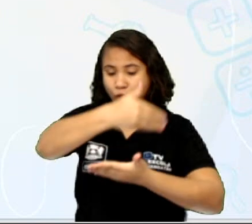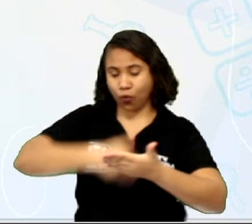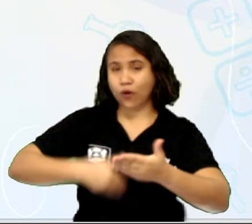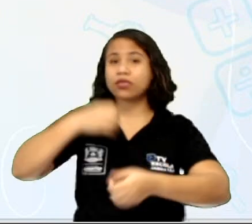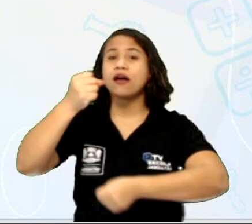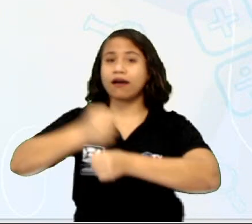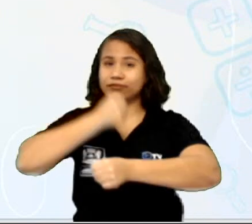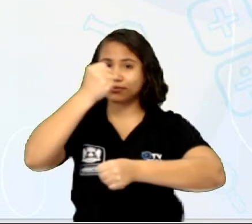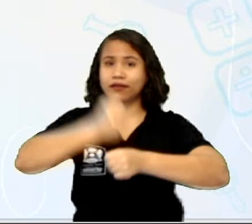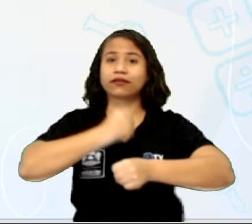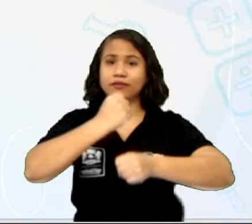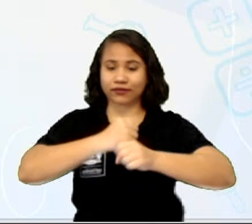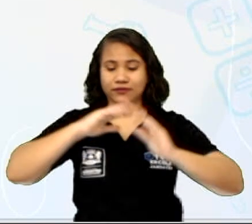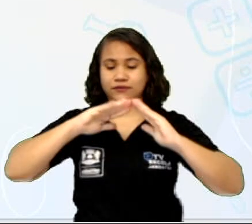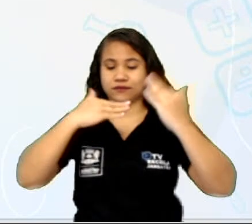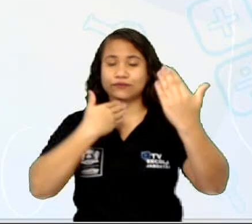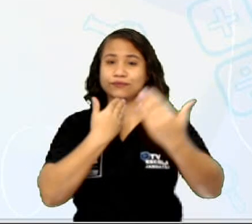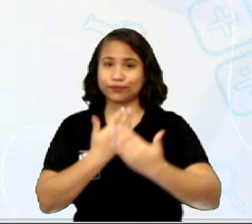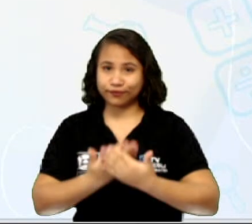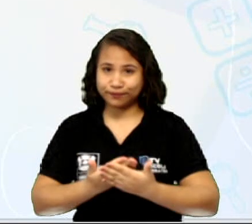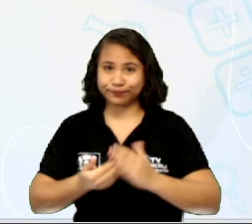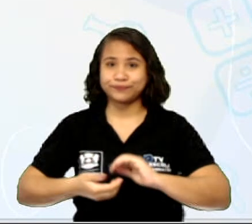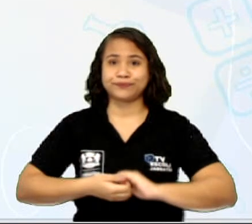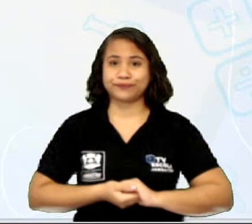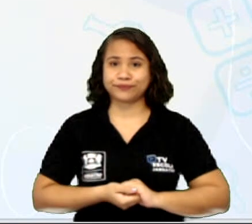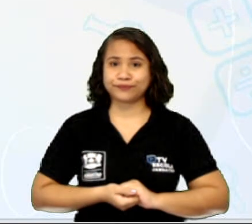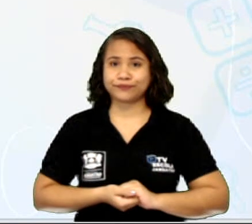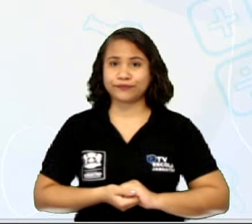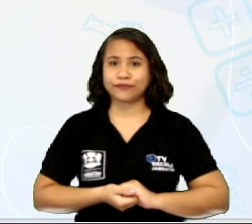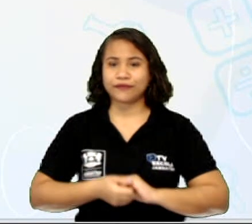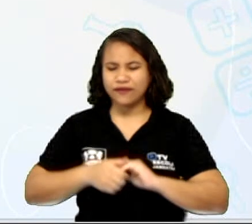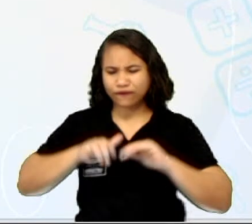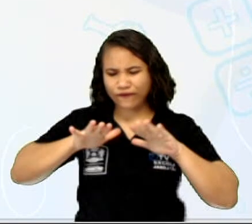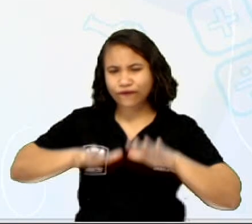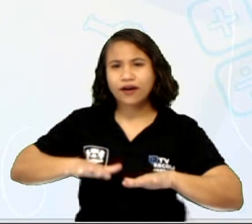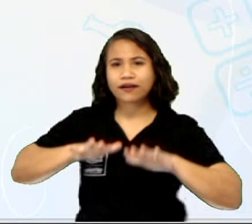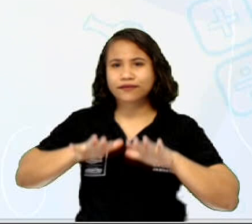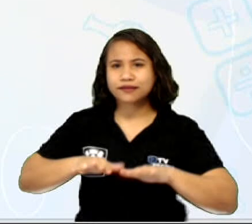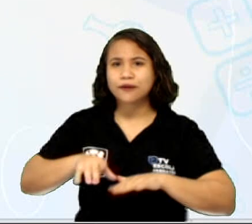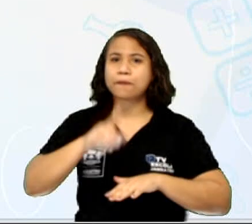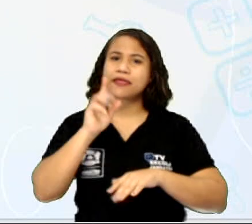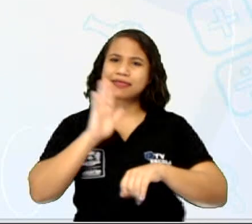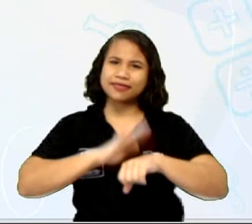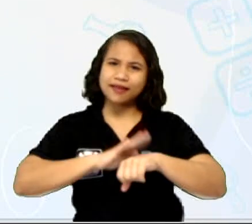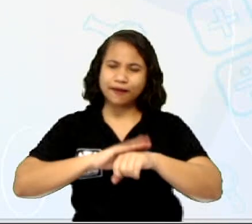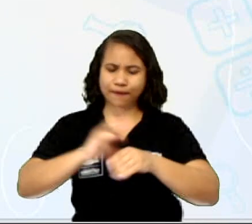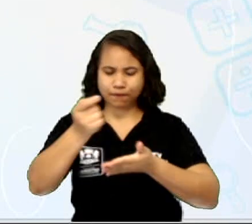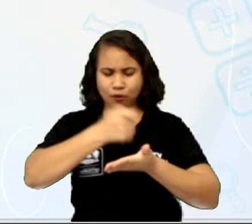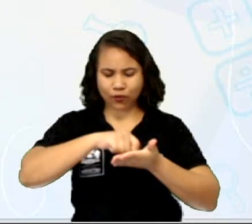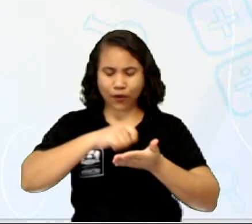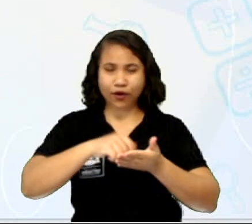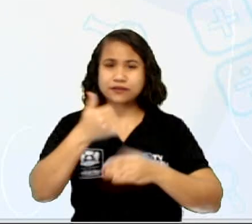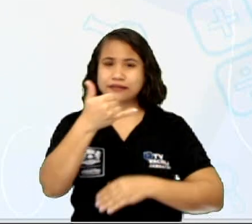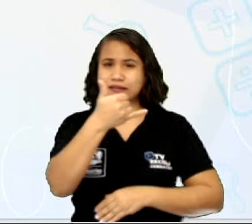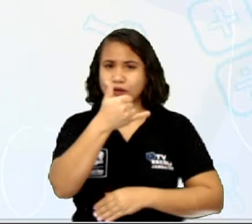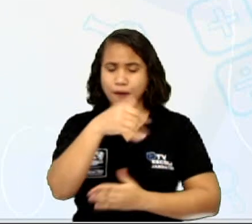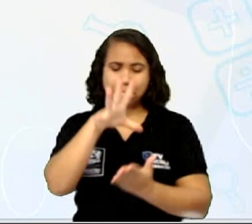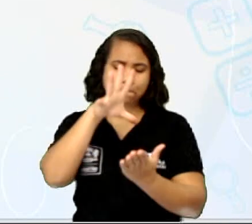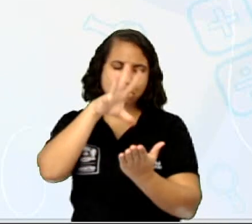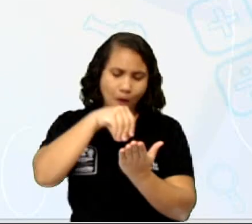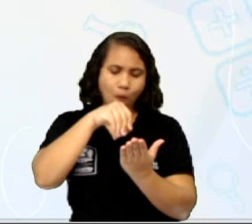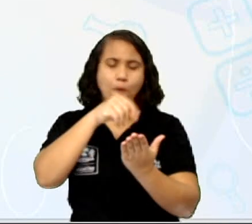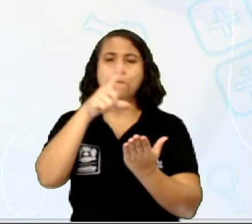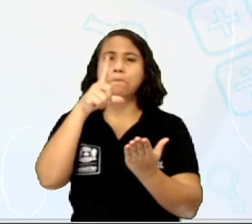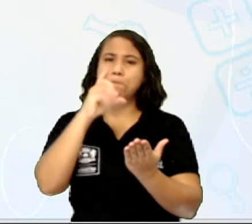uma reforma nas escolas vou passar devagarzinho para dar tempo de você copiar né quem tiver com celular Pode dar um print aí